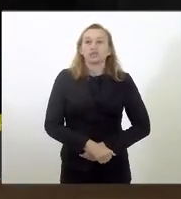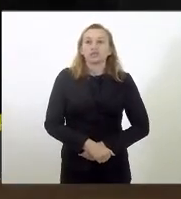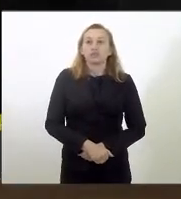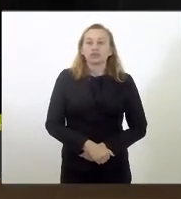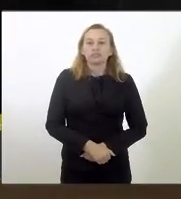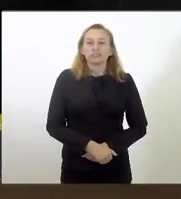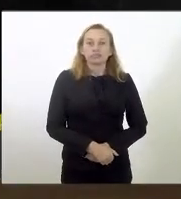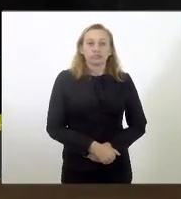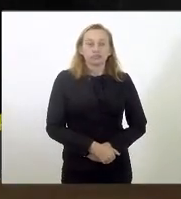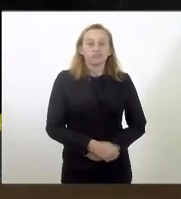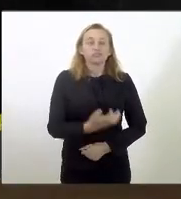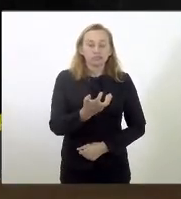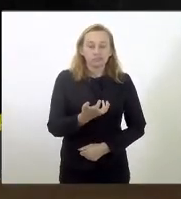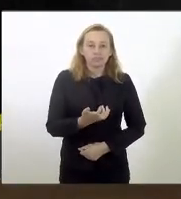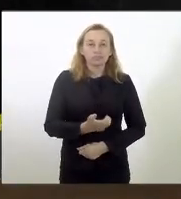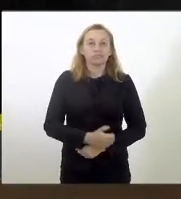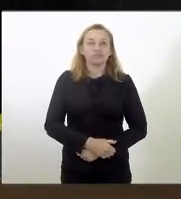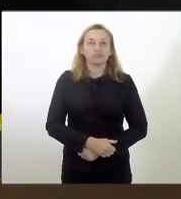Quero